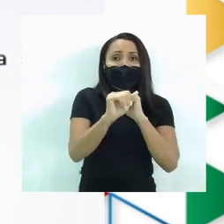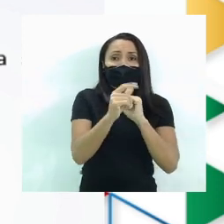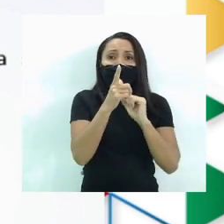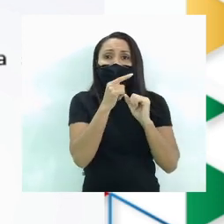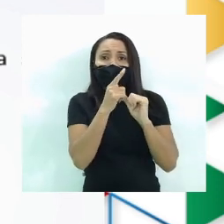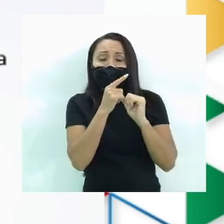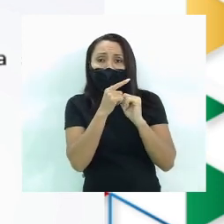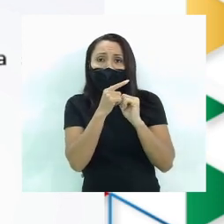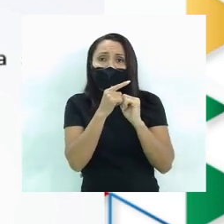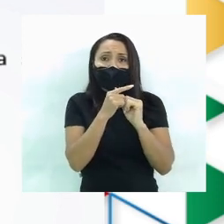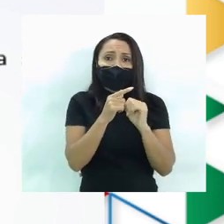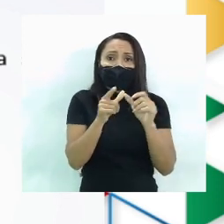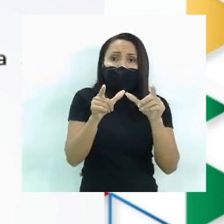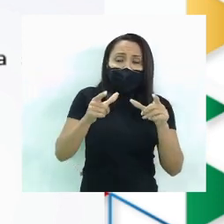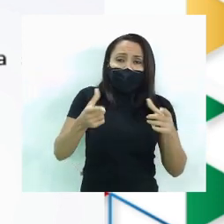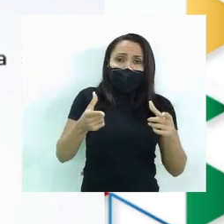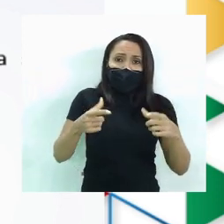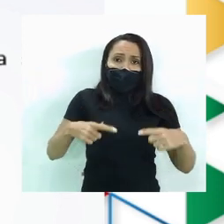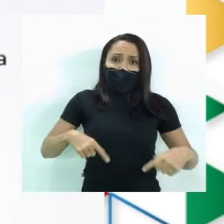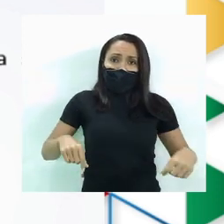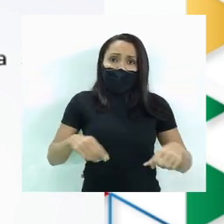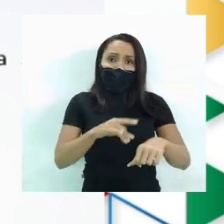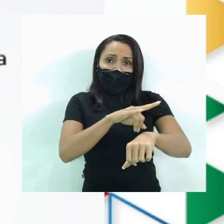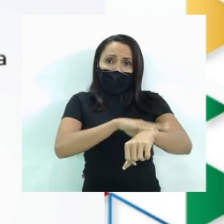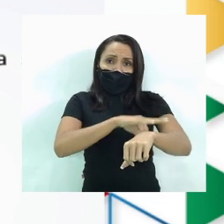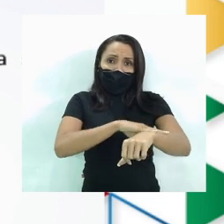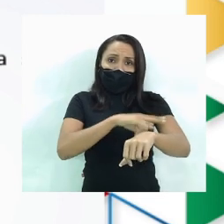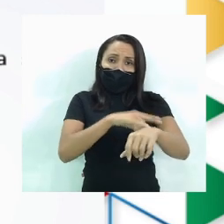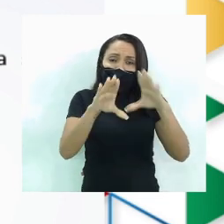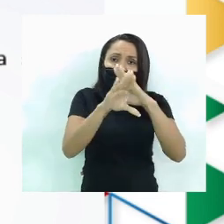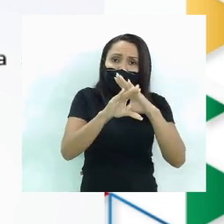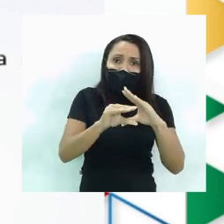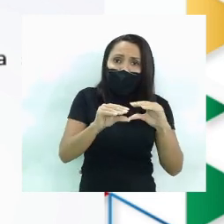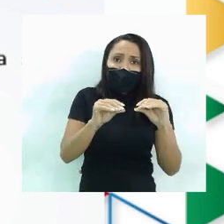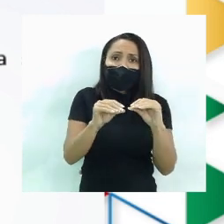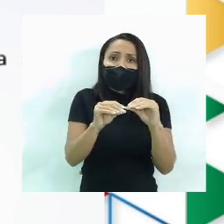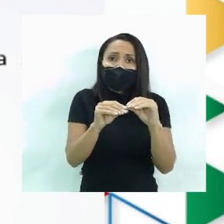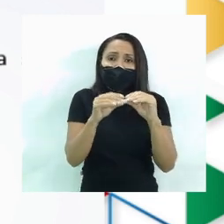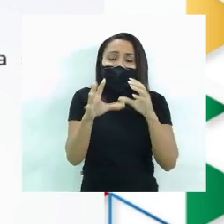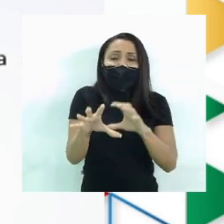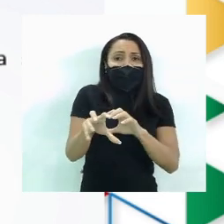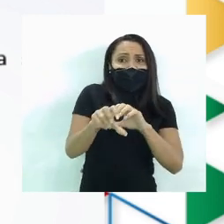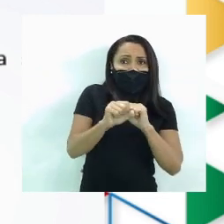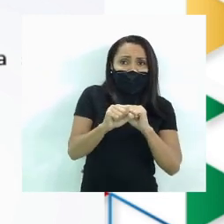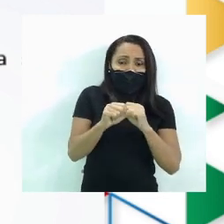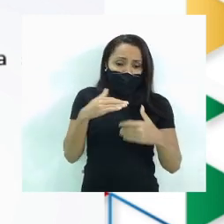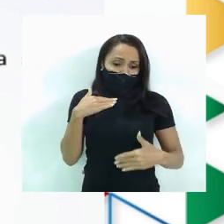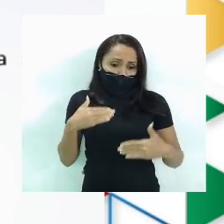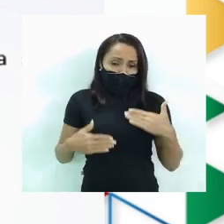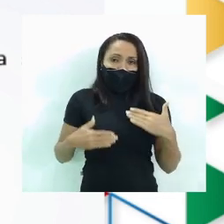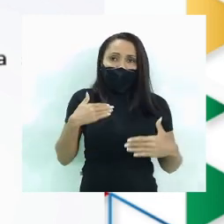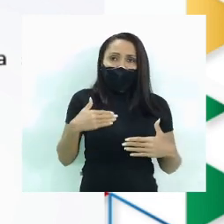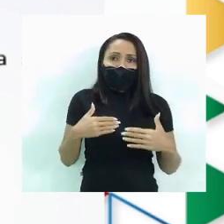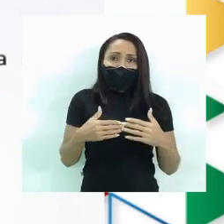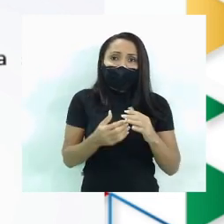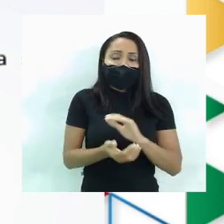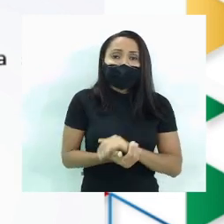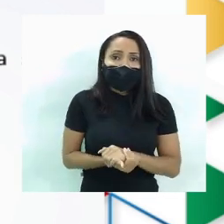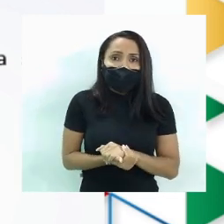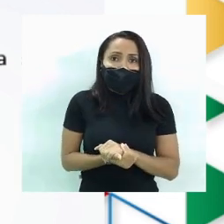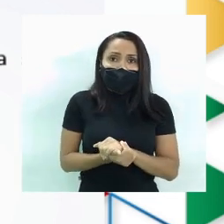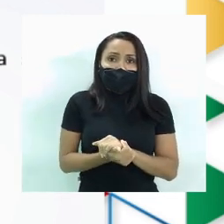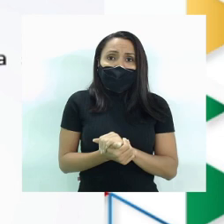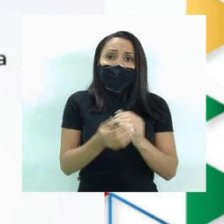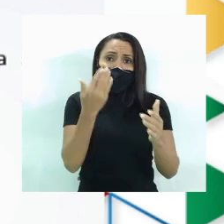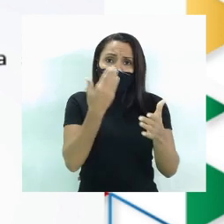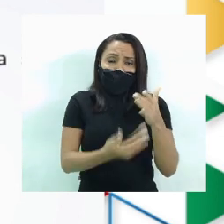rins. Diminui o volume da urina excretado, que é um antidiurético, e retém água no organismo. Sua deficiência provoca uma perda